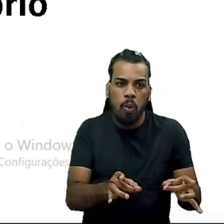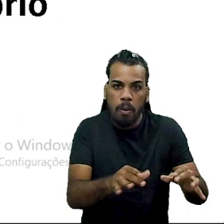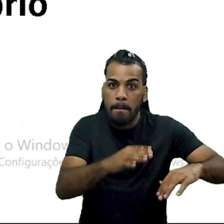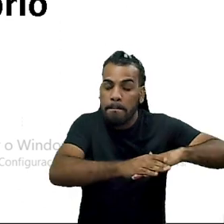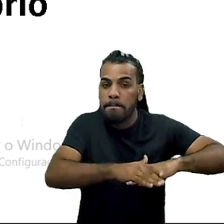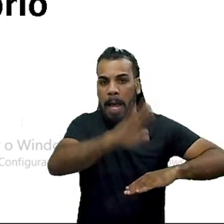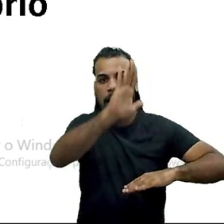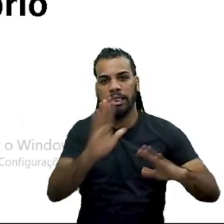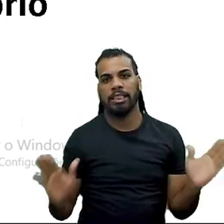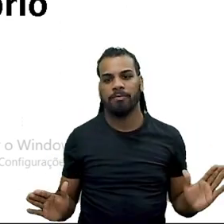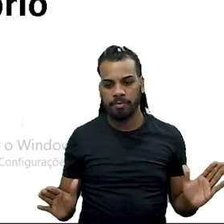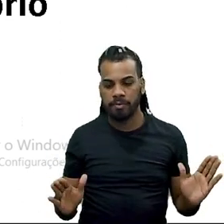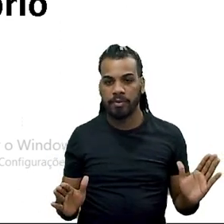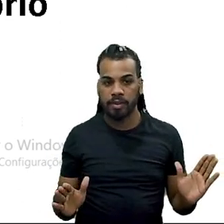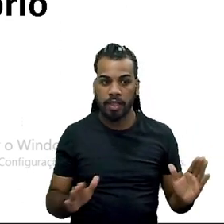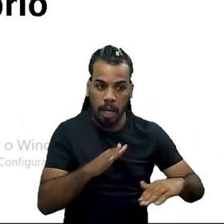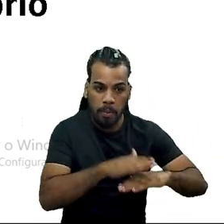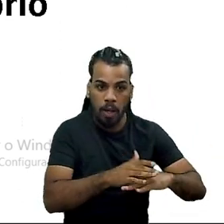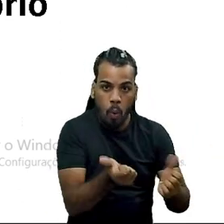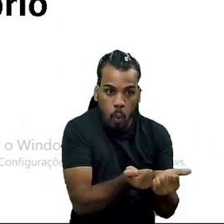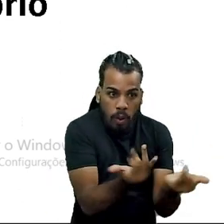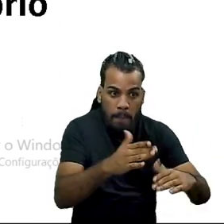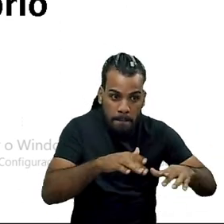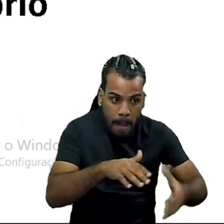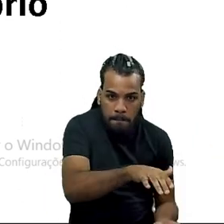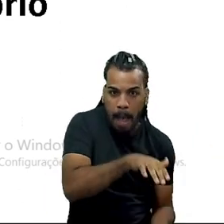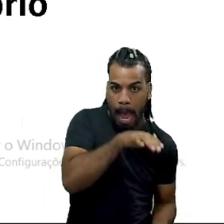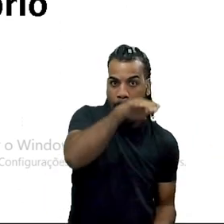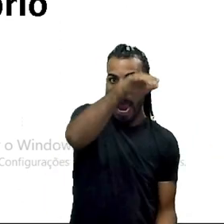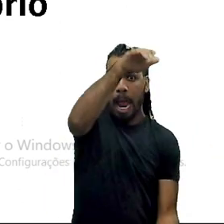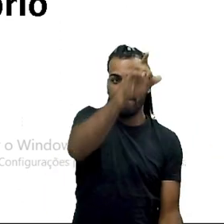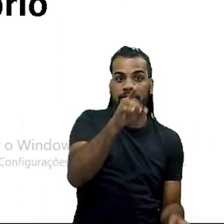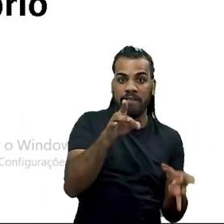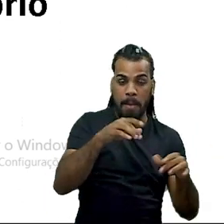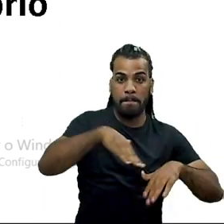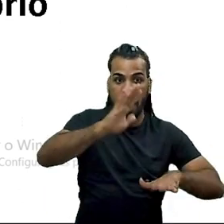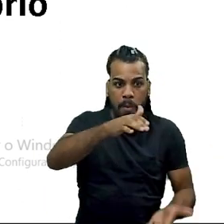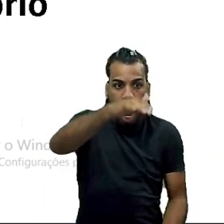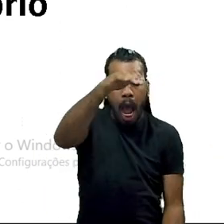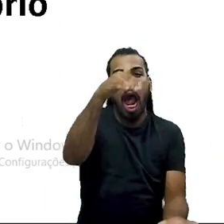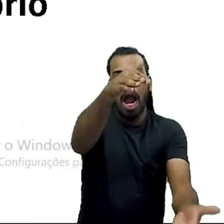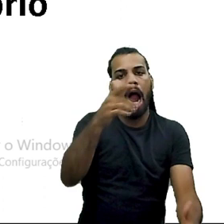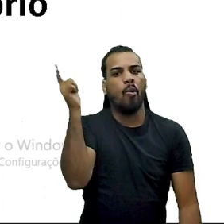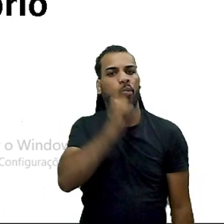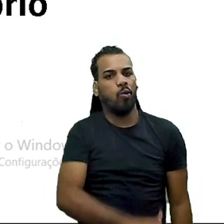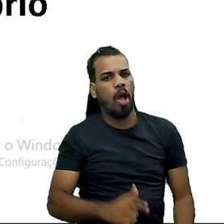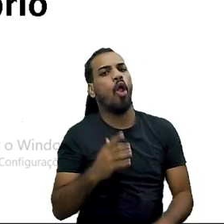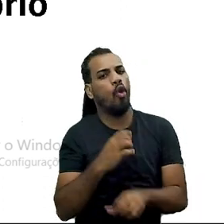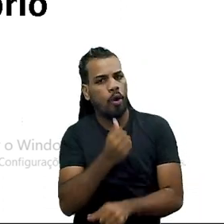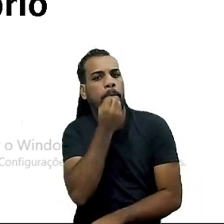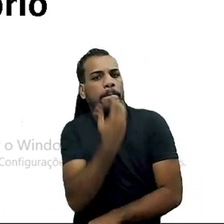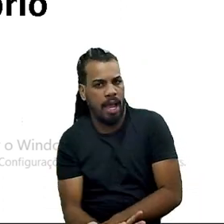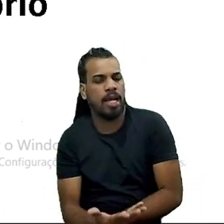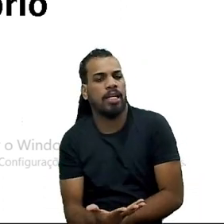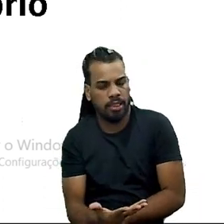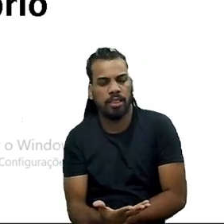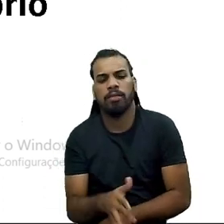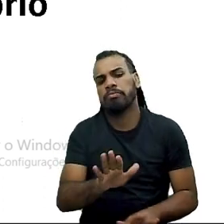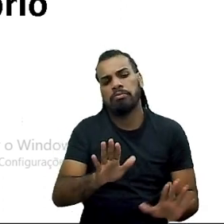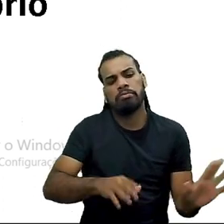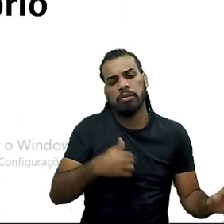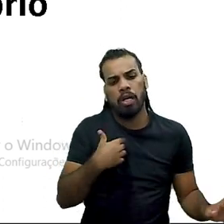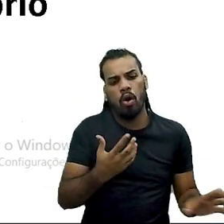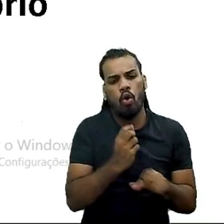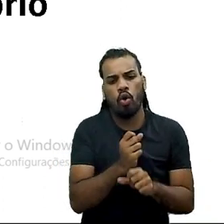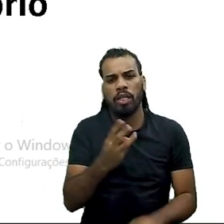maior. E eu vou ganhar na quantidade. De repente, eu estou um produto que eu desejo uma margem de lucro de 30%,